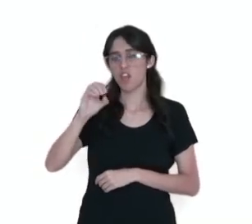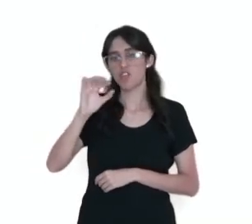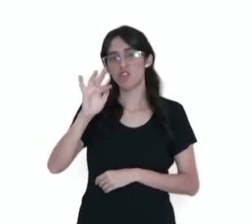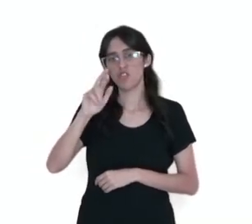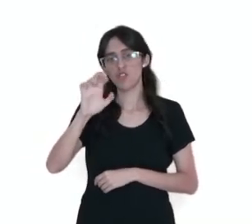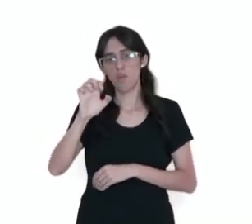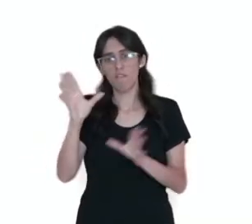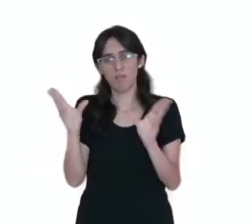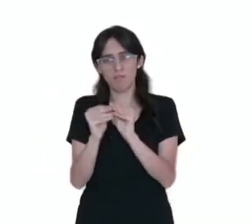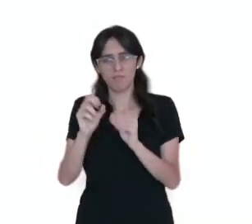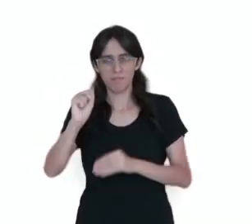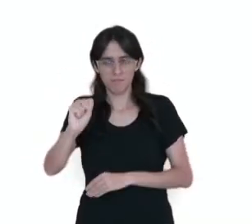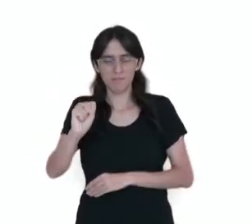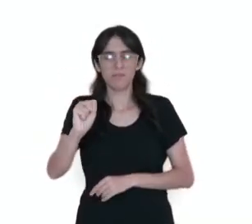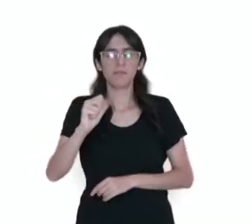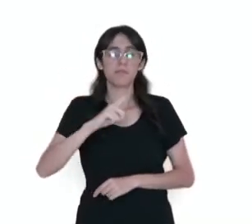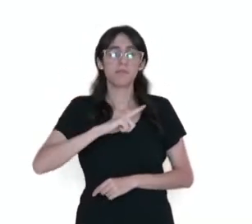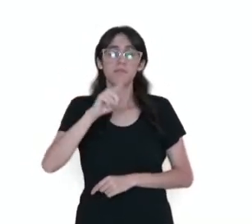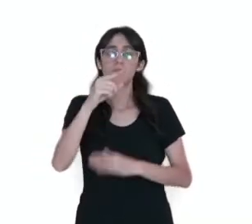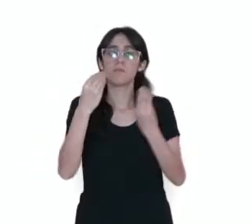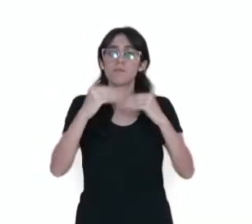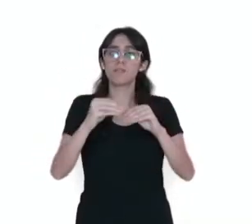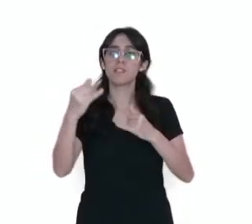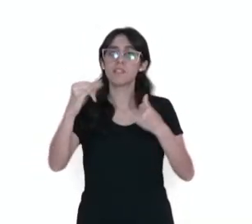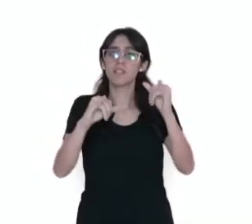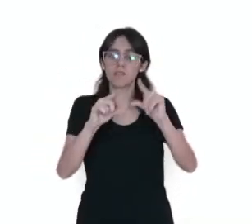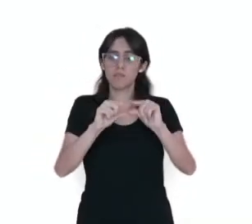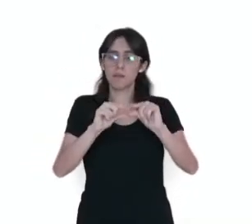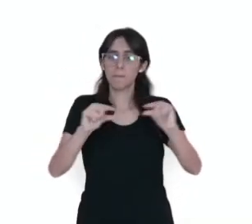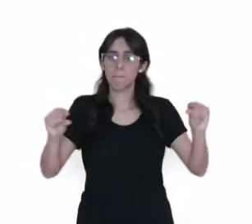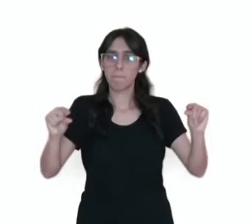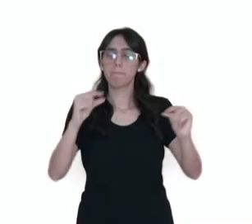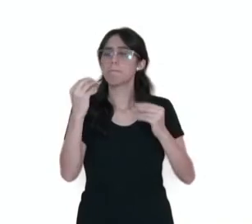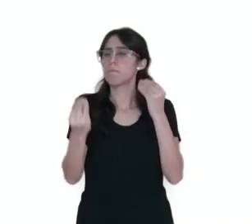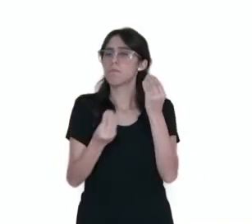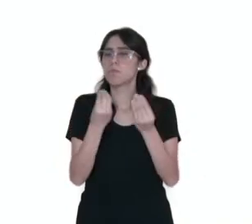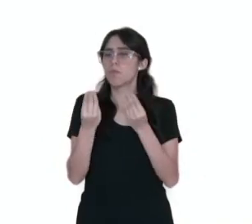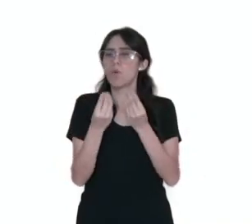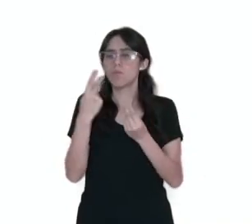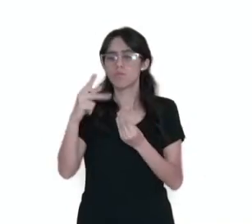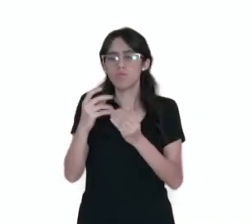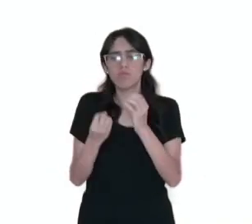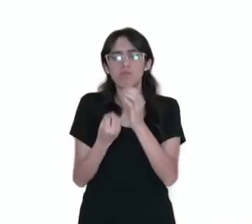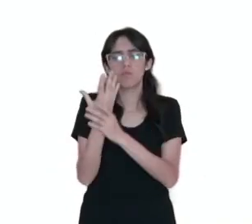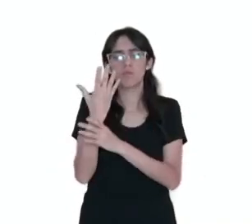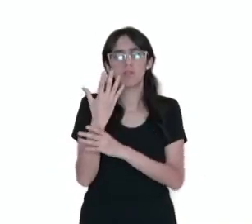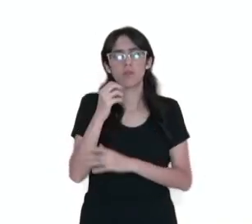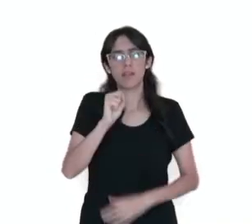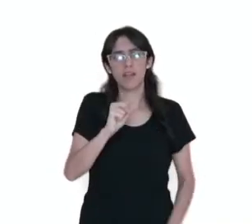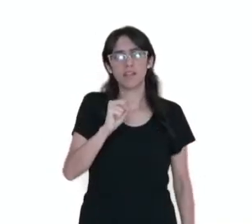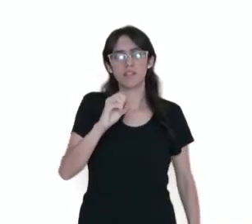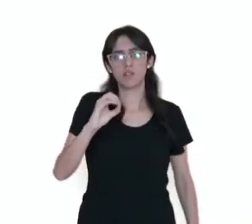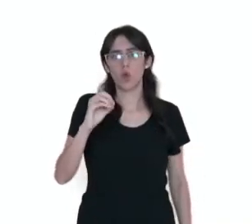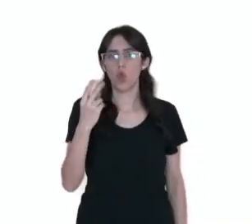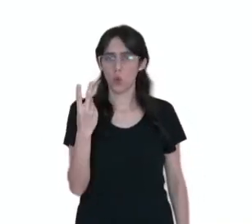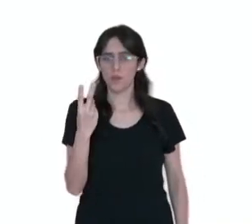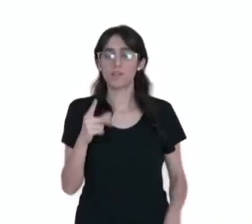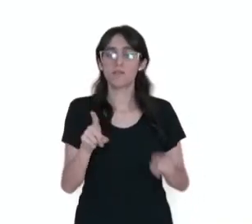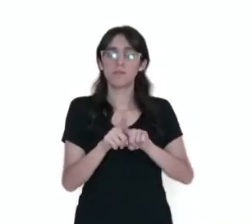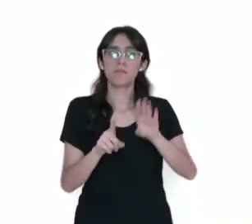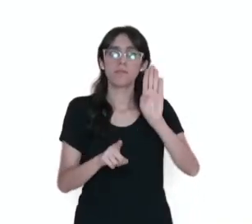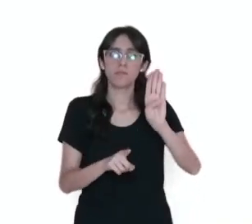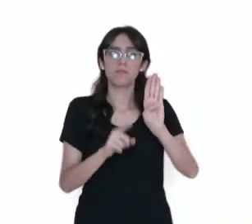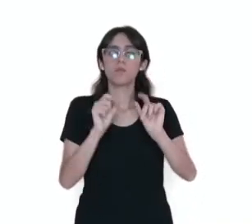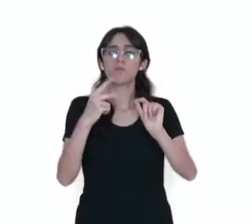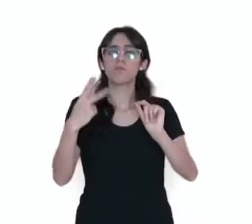S, representa a equação química que descreve a reação de formação do SO2 descrita no texto. E letra B, qual é